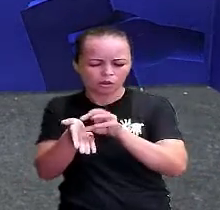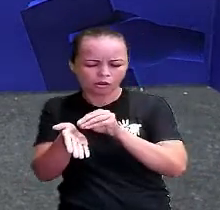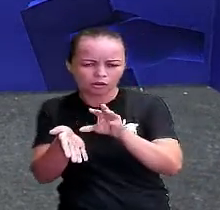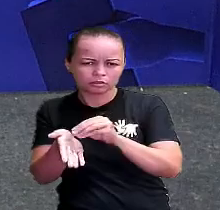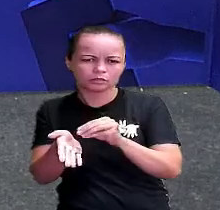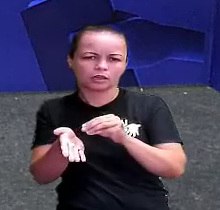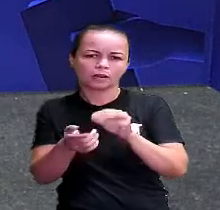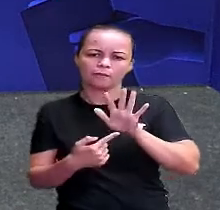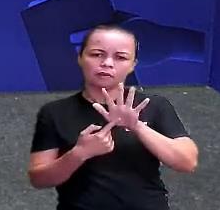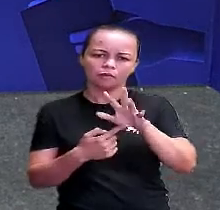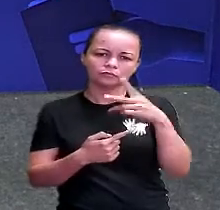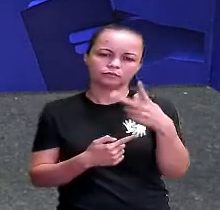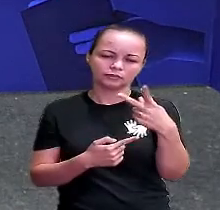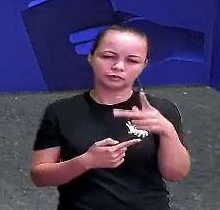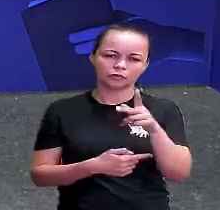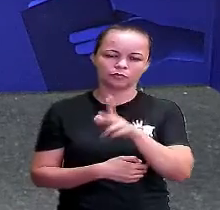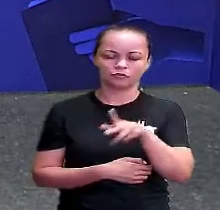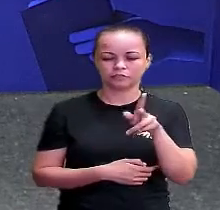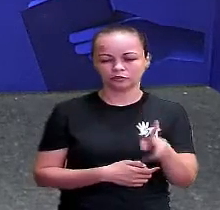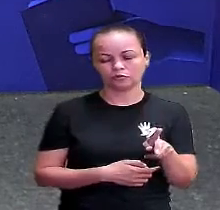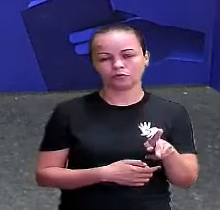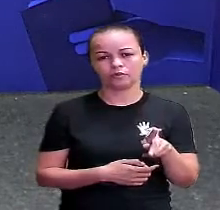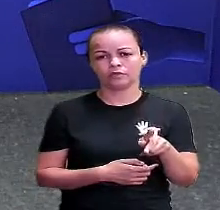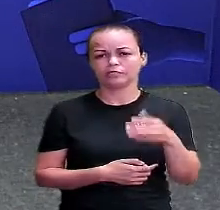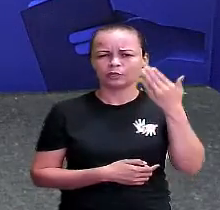lá para a sua professora, para o seu professor, que eu tenho